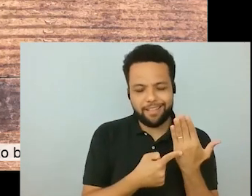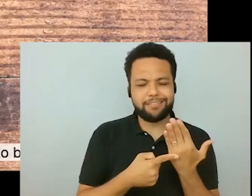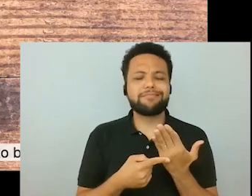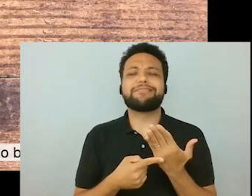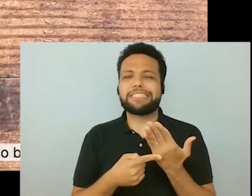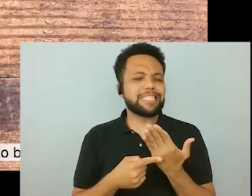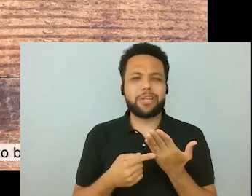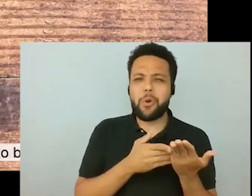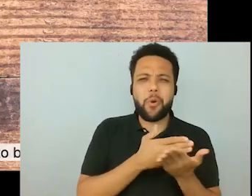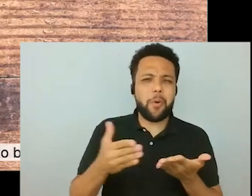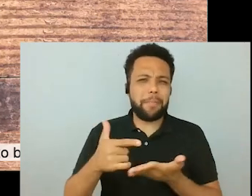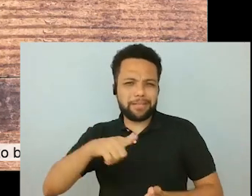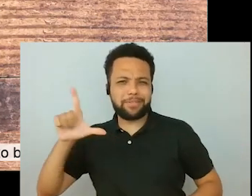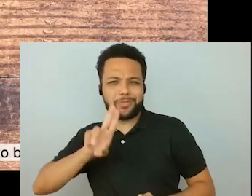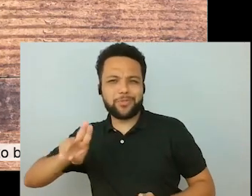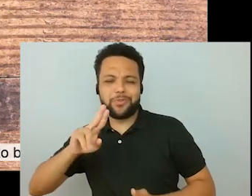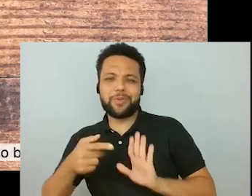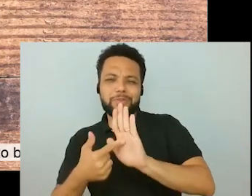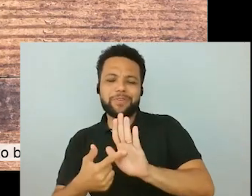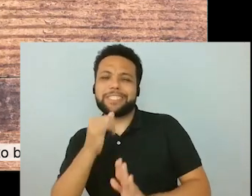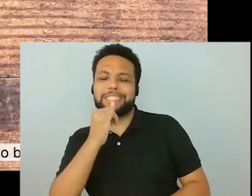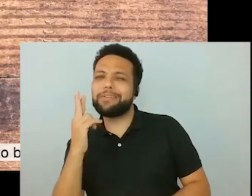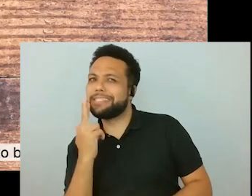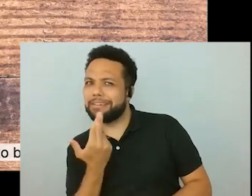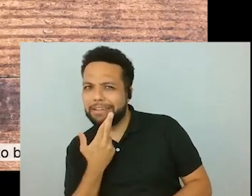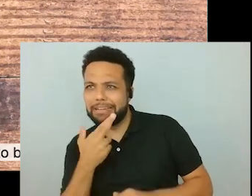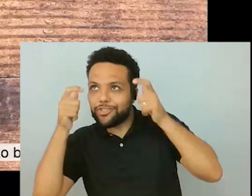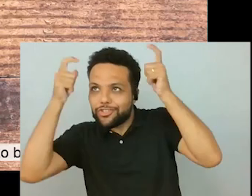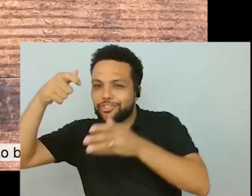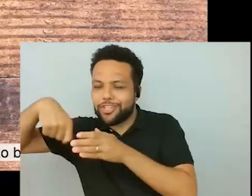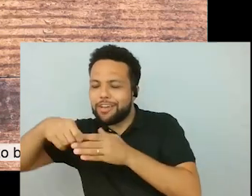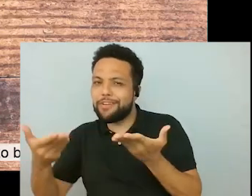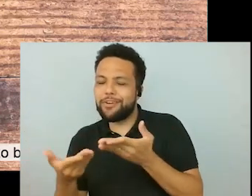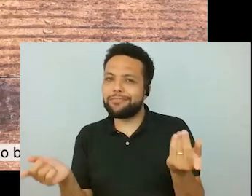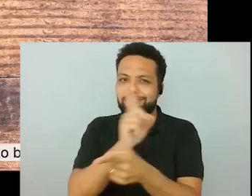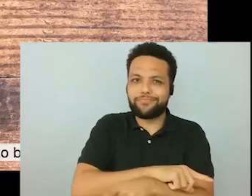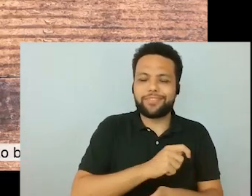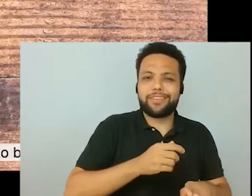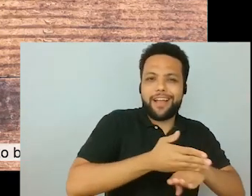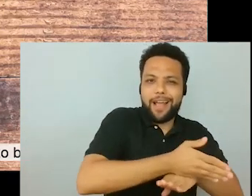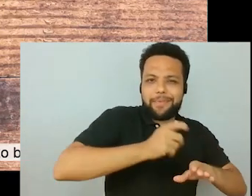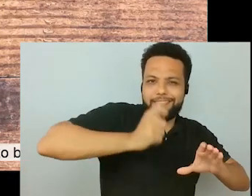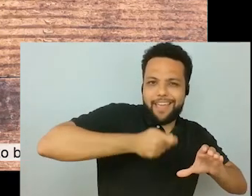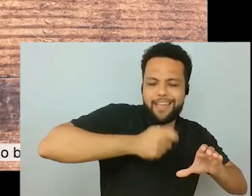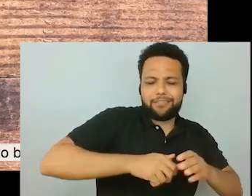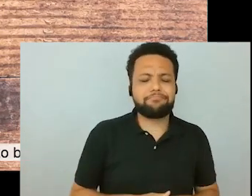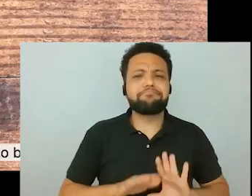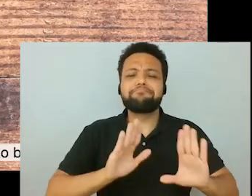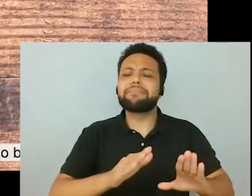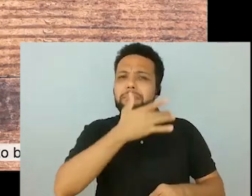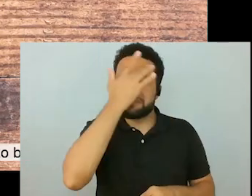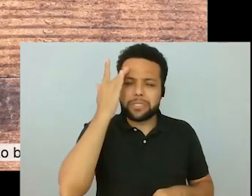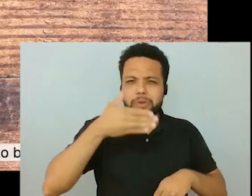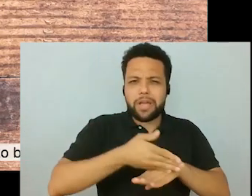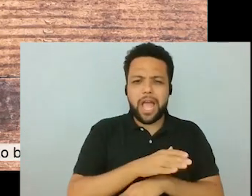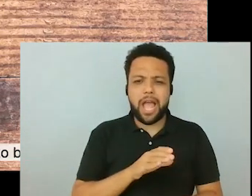com carpintaria. Sim, é isso. Ao contratar um carpinteiro, nós não queremos uma pessoa especialista em martelo. Se alguém estava